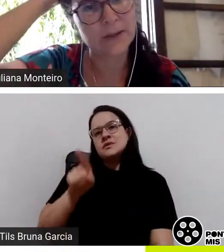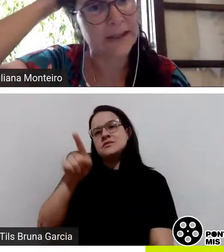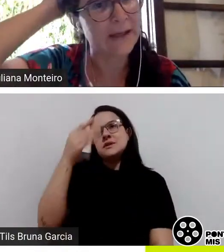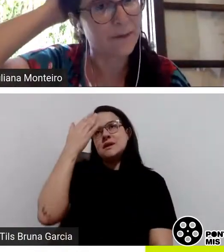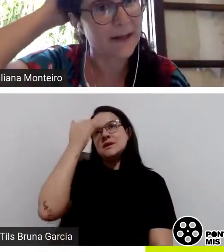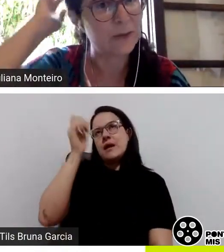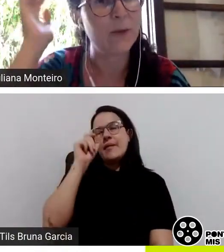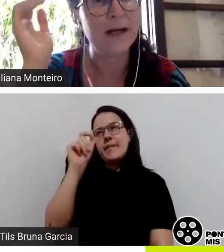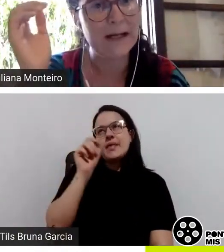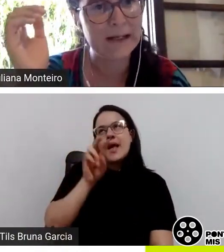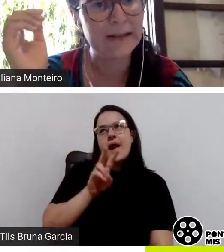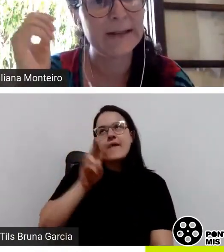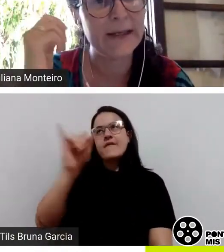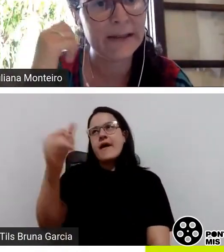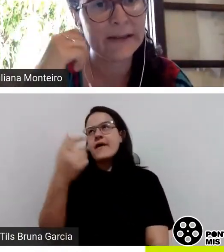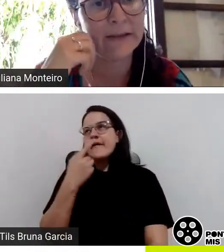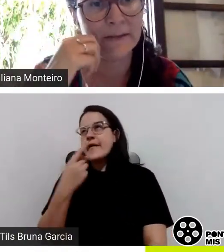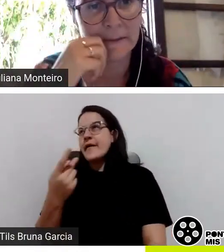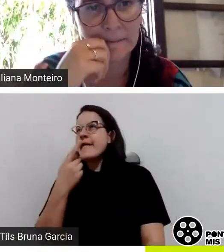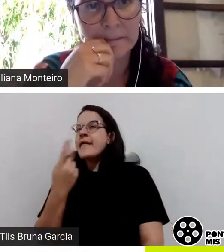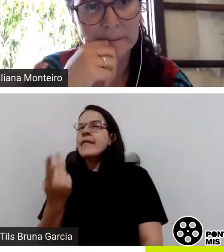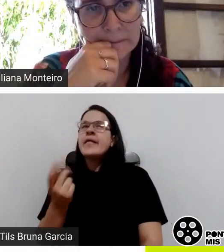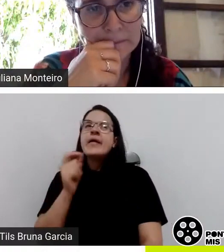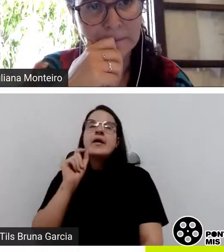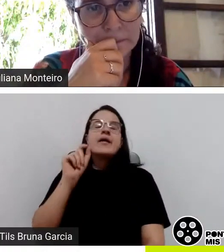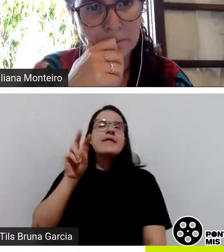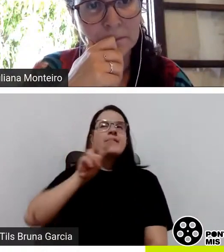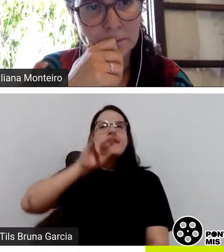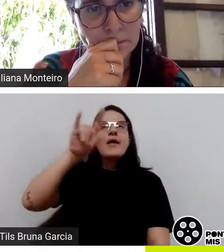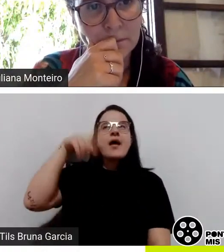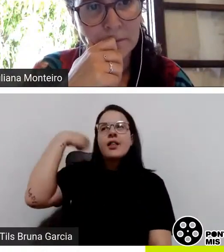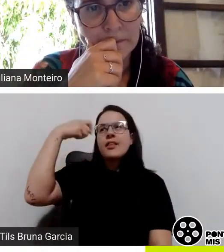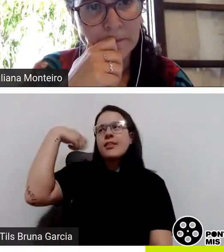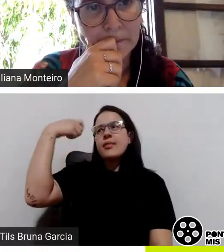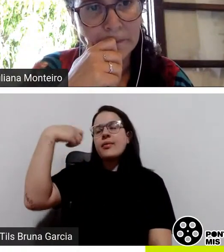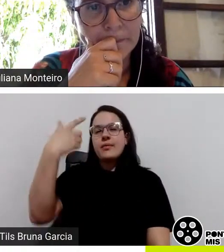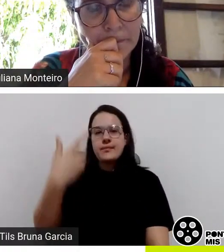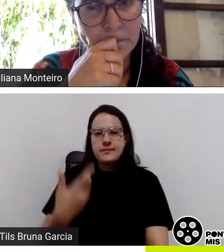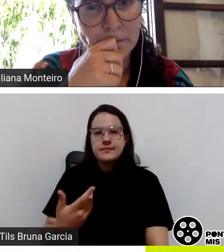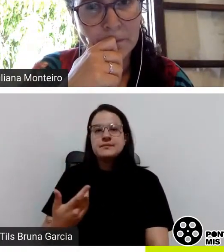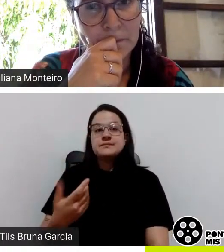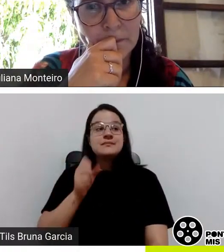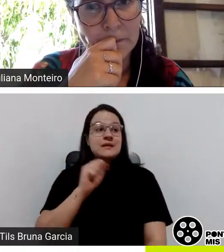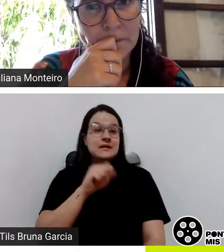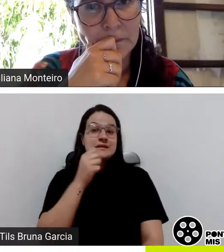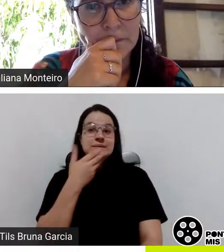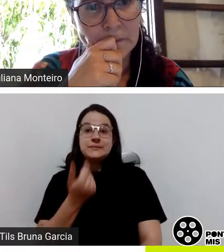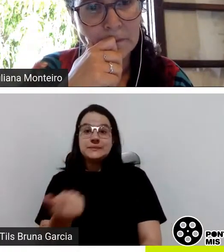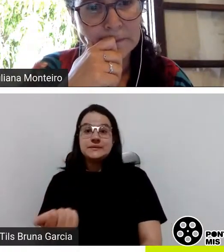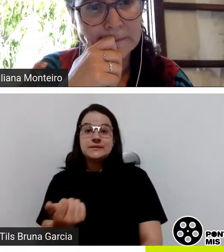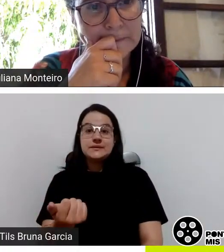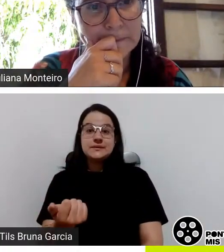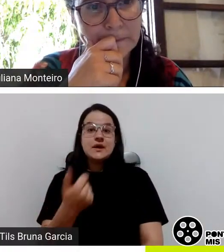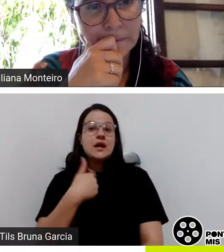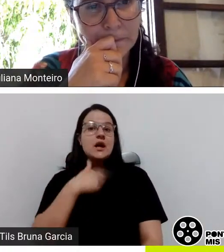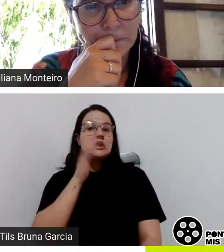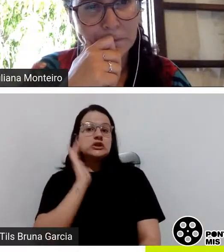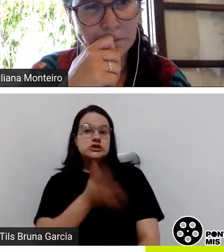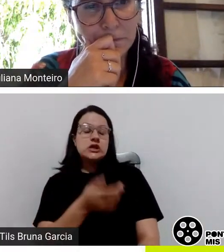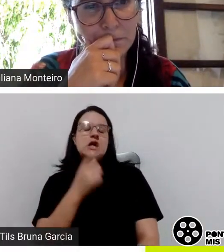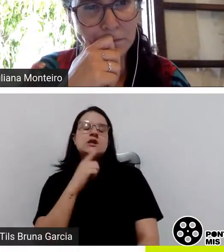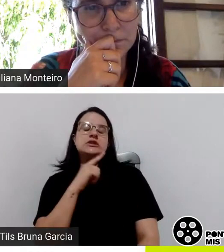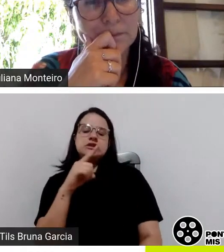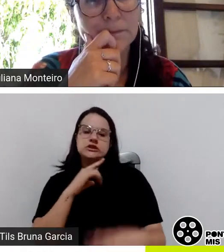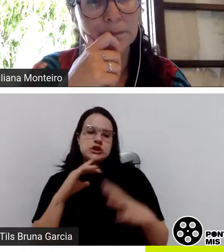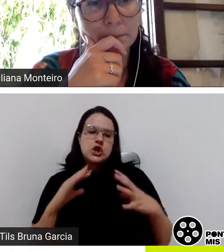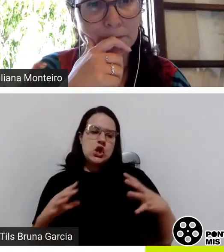Porque é diferente, né? Você já escrever pensando melhor, em quem vai melhor. Atuar, sim, em quem... Sim. E eu já tinha trabalhado com todos,